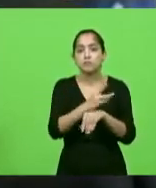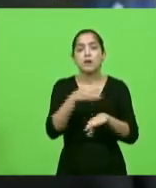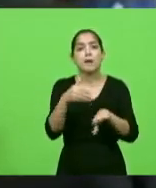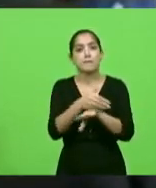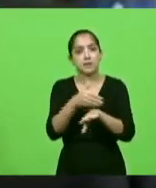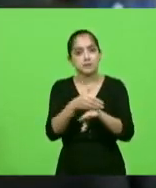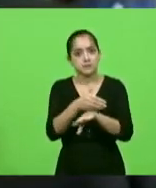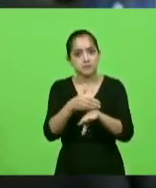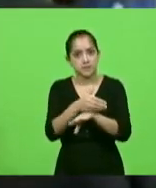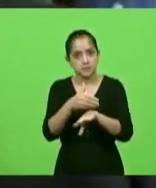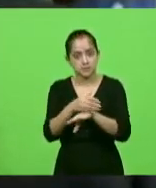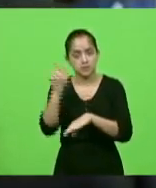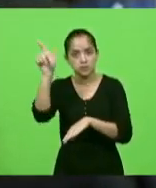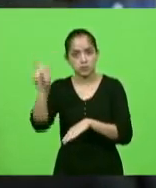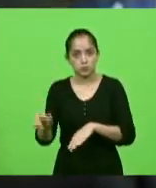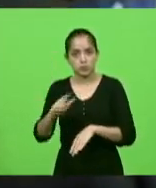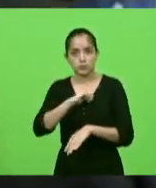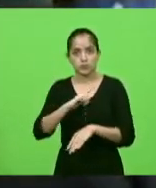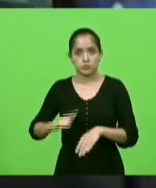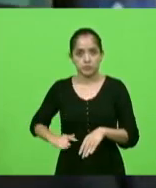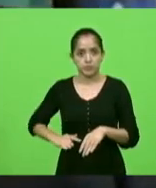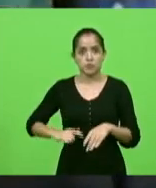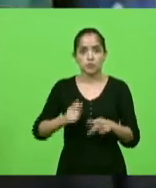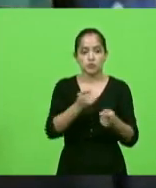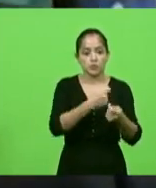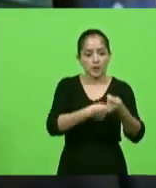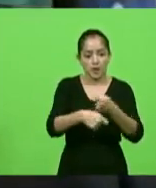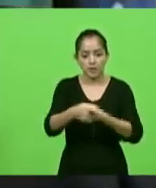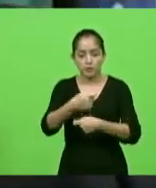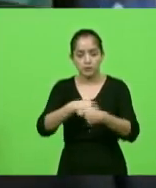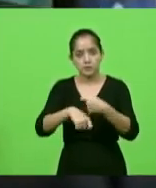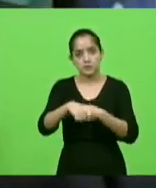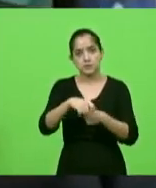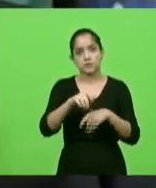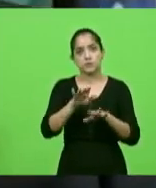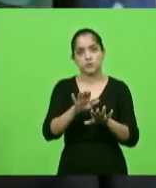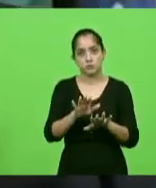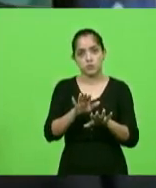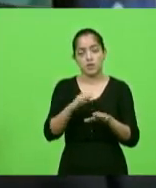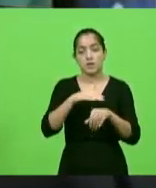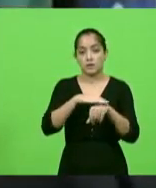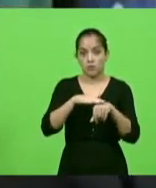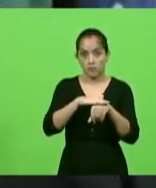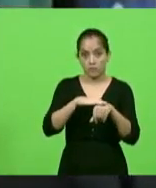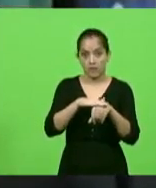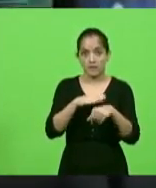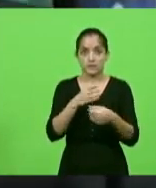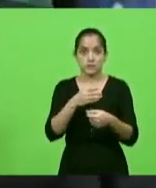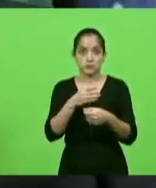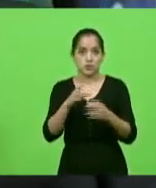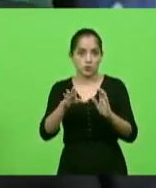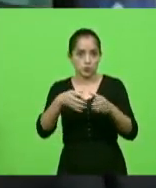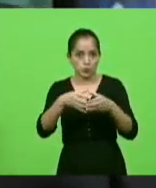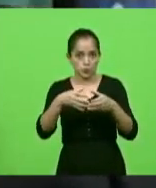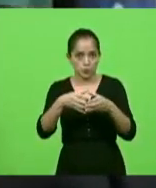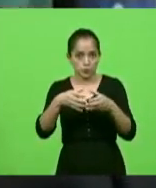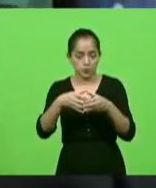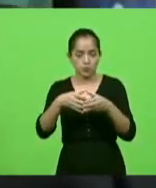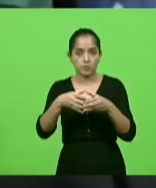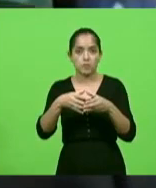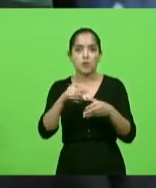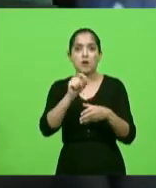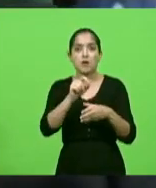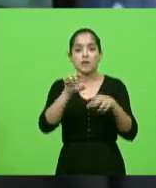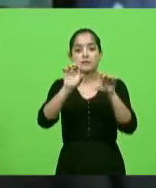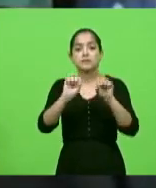a ação do vereador Carlos Moisés da Silva sobre a negociação de fato em conversa de Germano 1 Samuel Ramalho